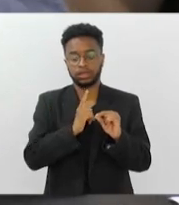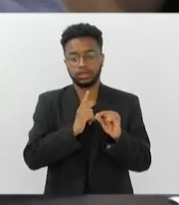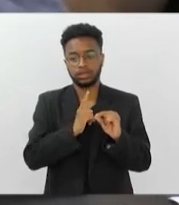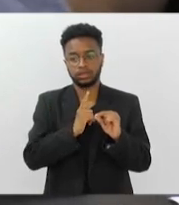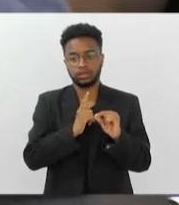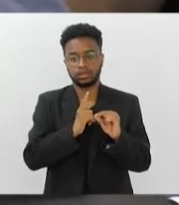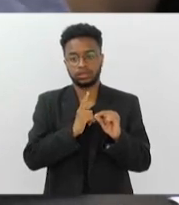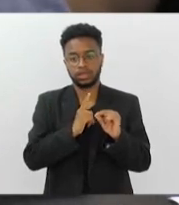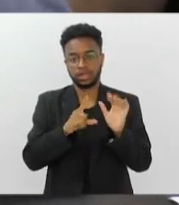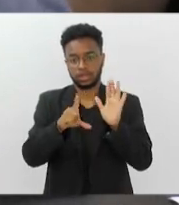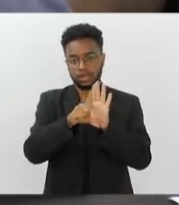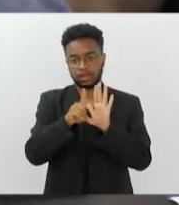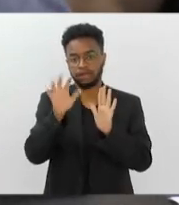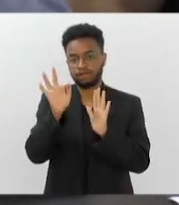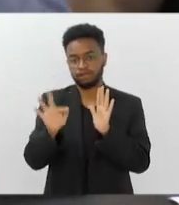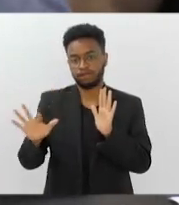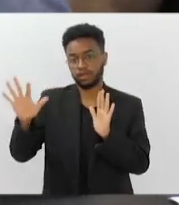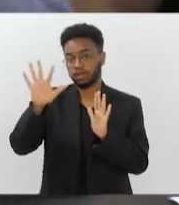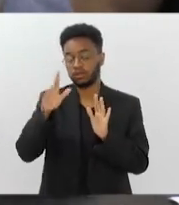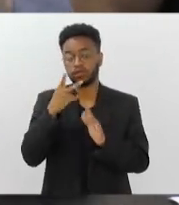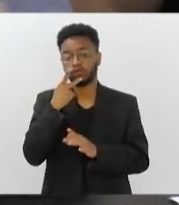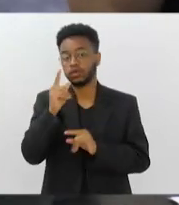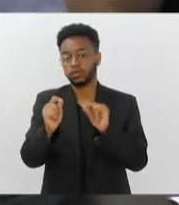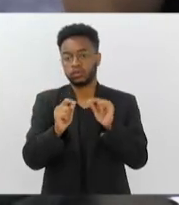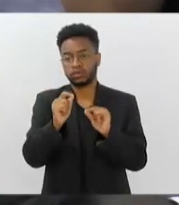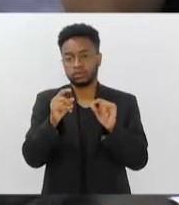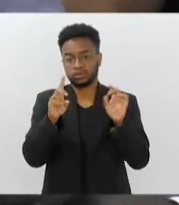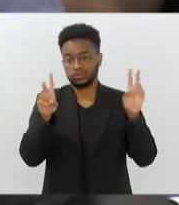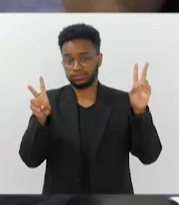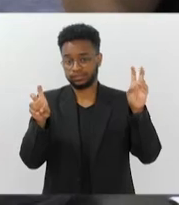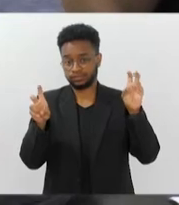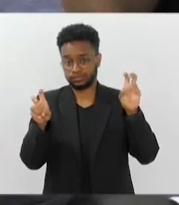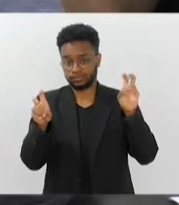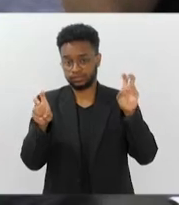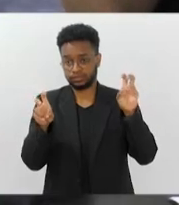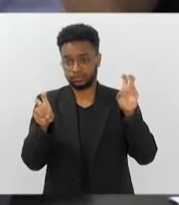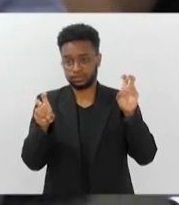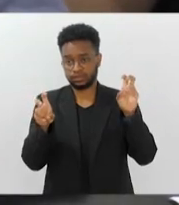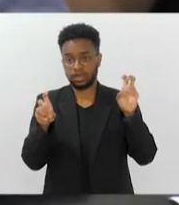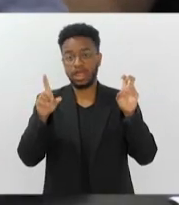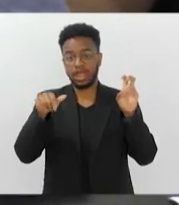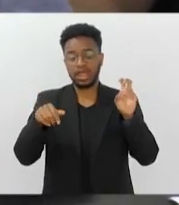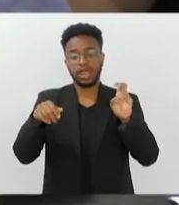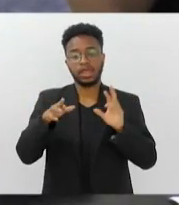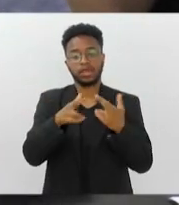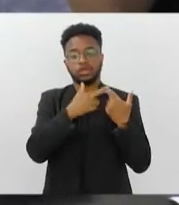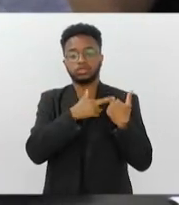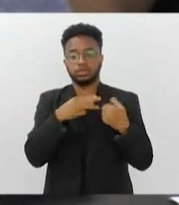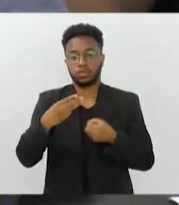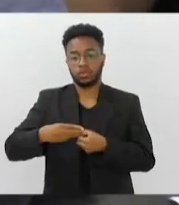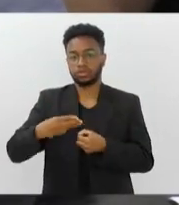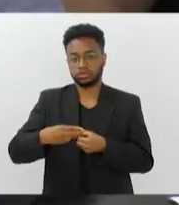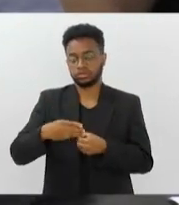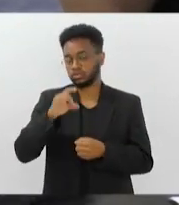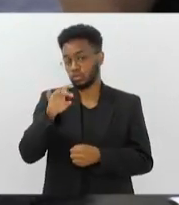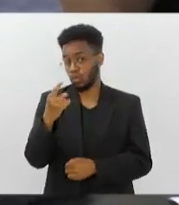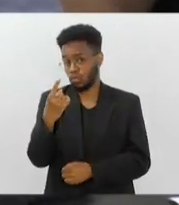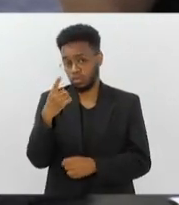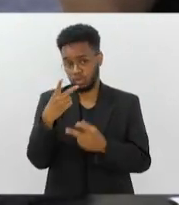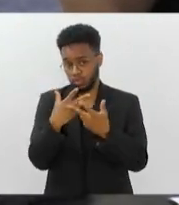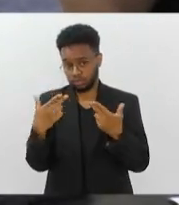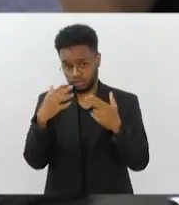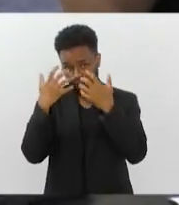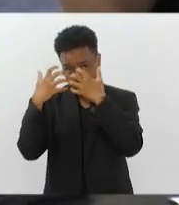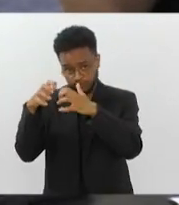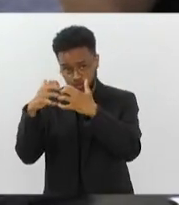uma lei federal que diz que esse tipo de questão é municipal. Esse é um ponto para se refletir. E a